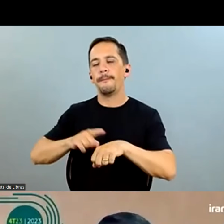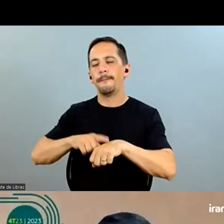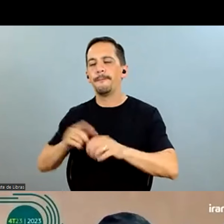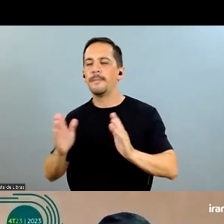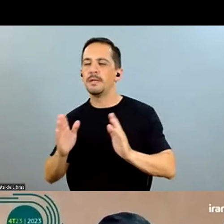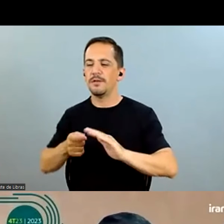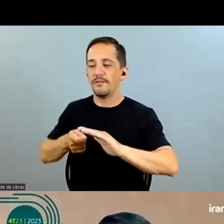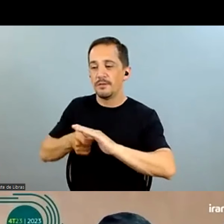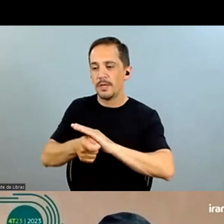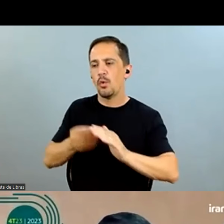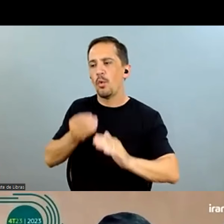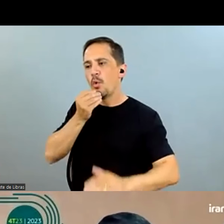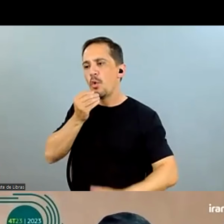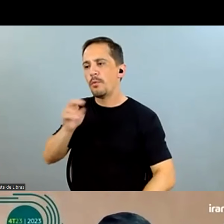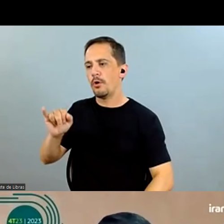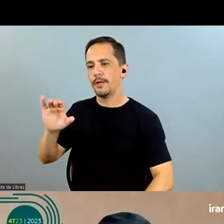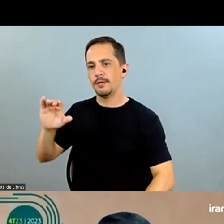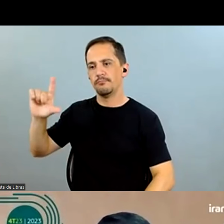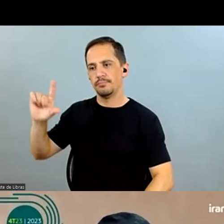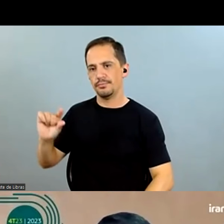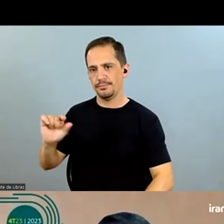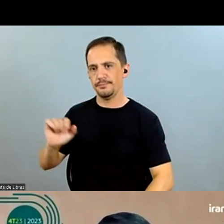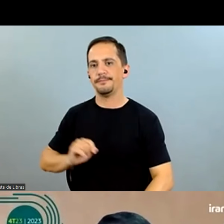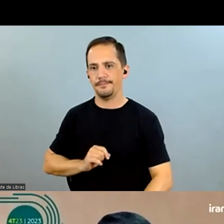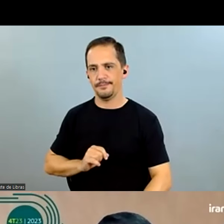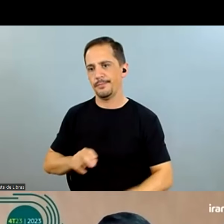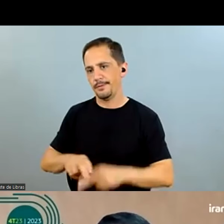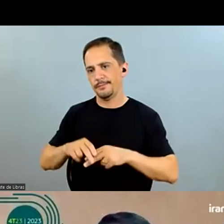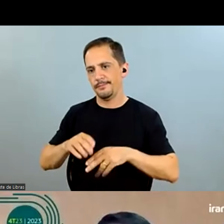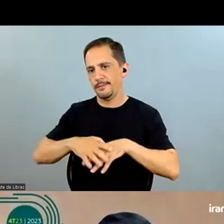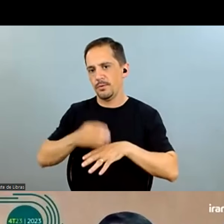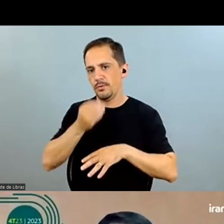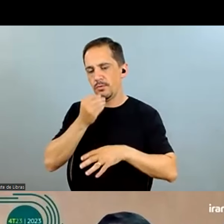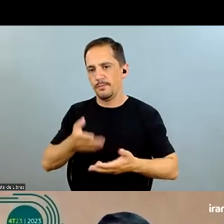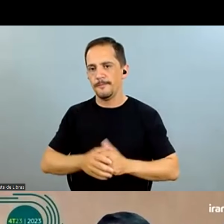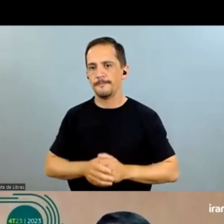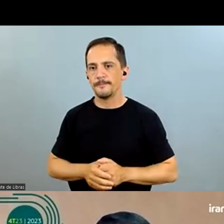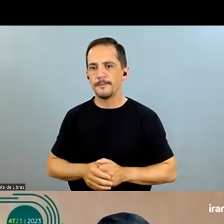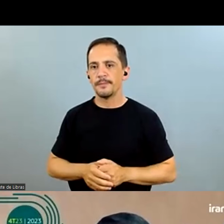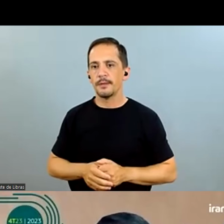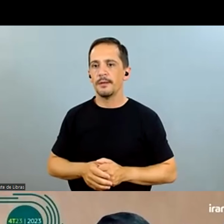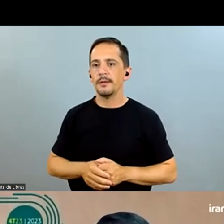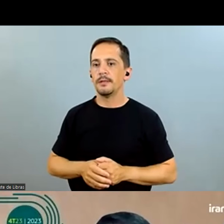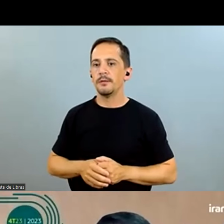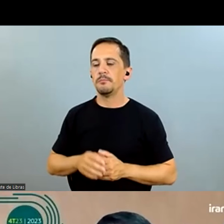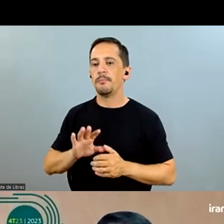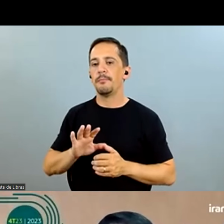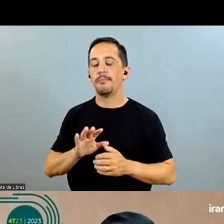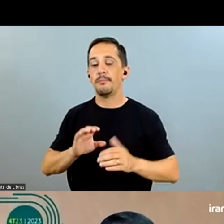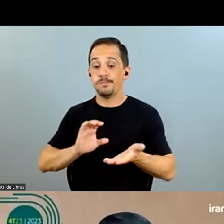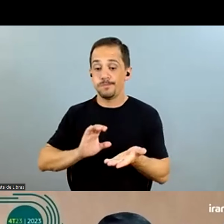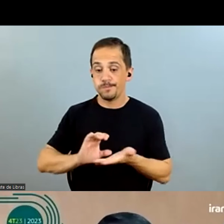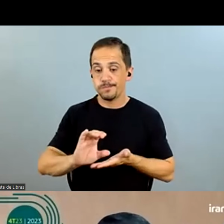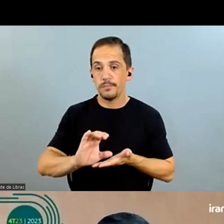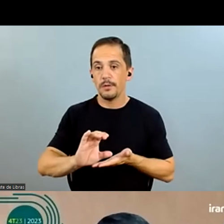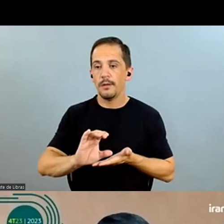matemática que você faz né agrega o investimento no capital investido mas não não aparece no retorno desse capital né então